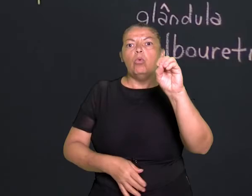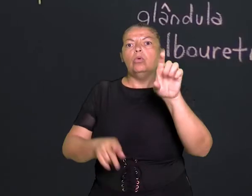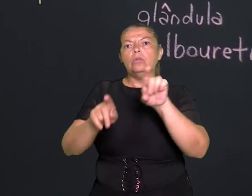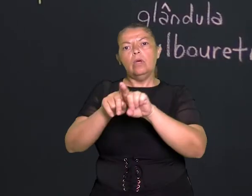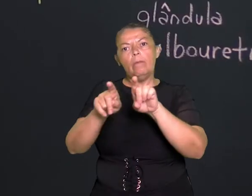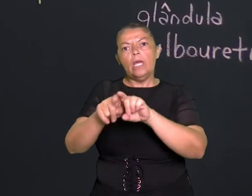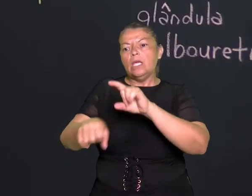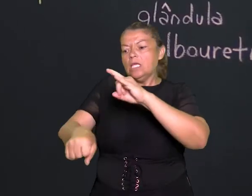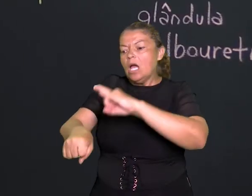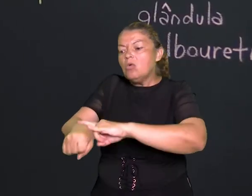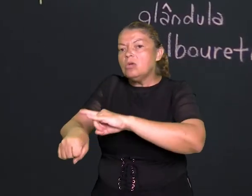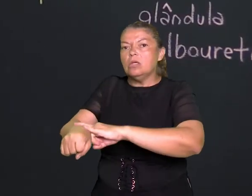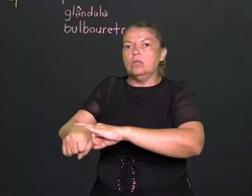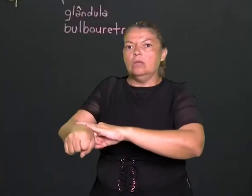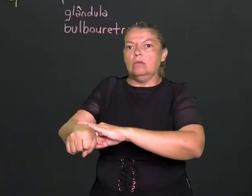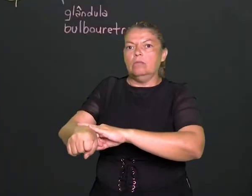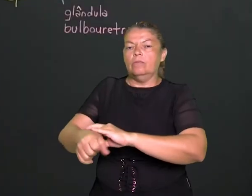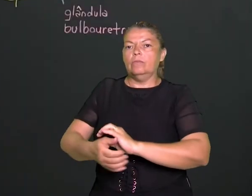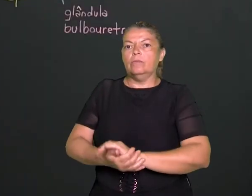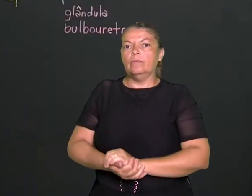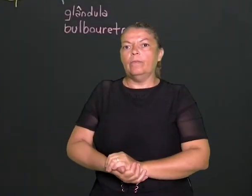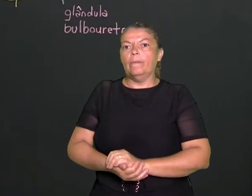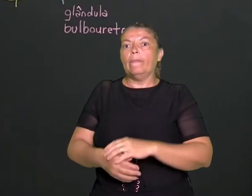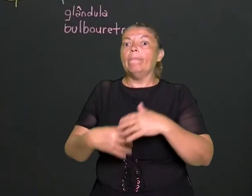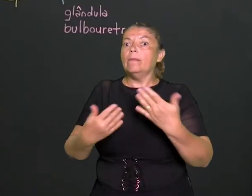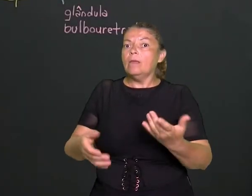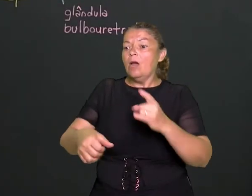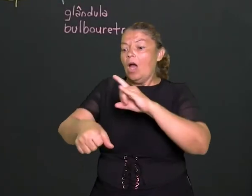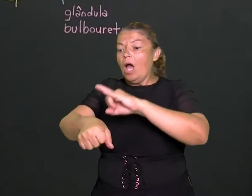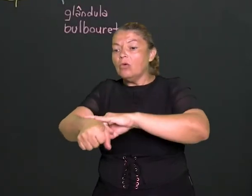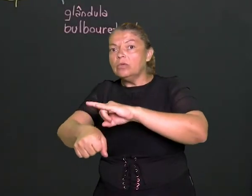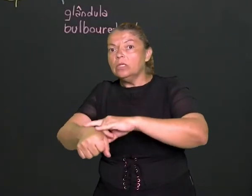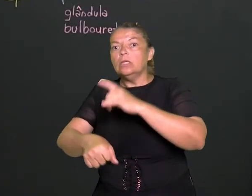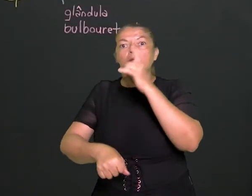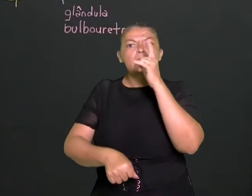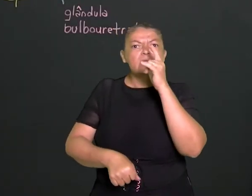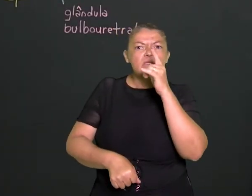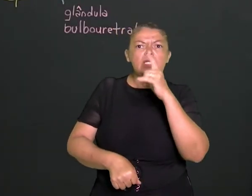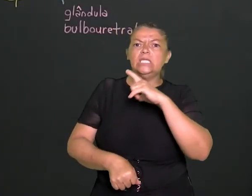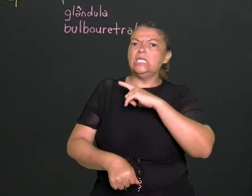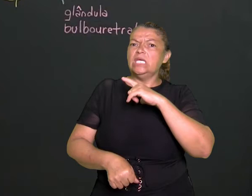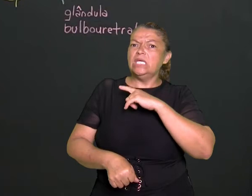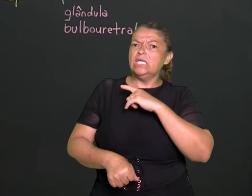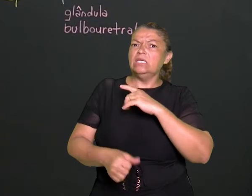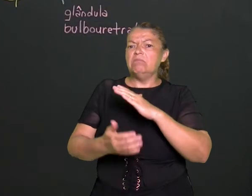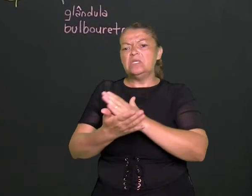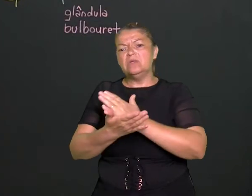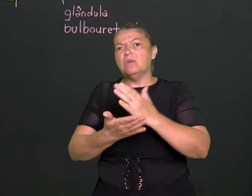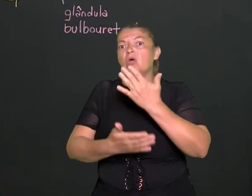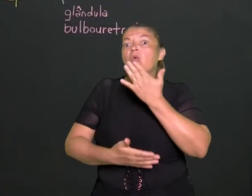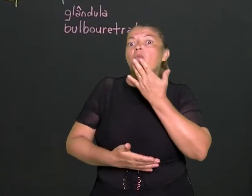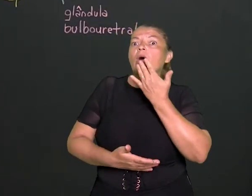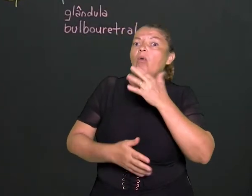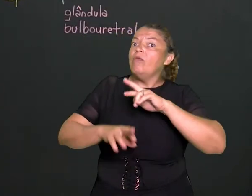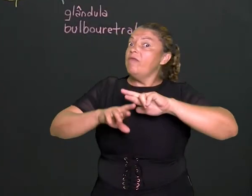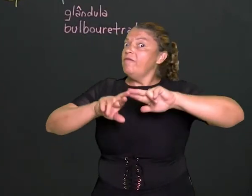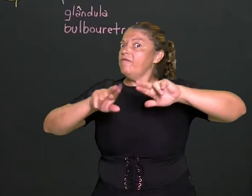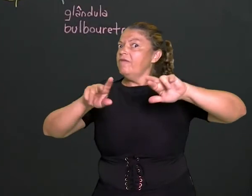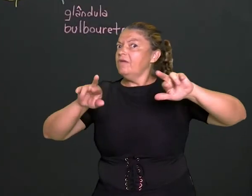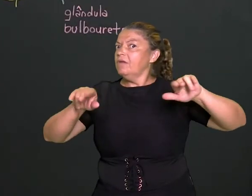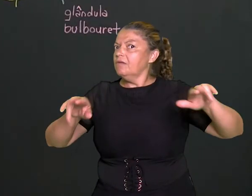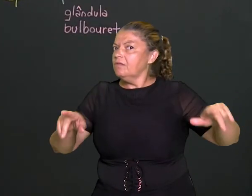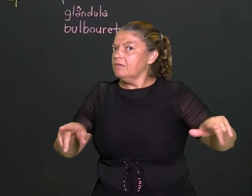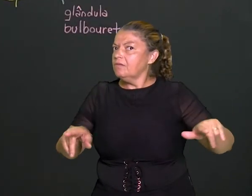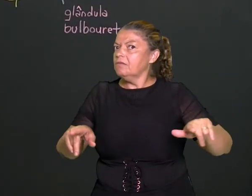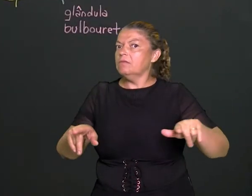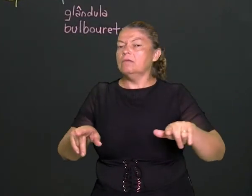da urina também. Então, é comum a dois sistemas. A urina ela tem uma certa acidez, então é necessário que esse